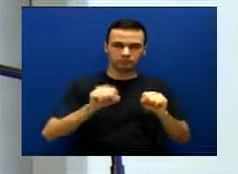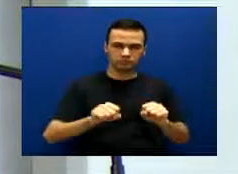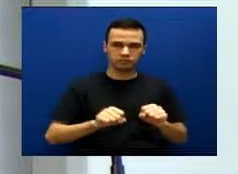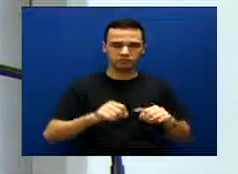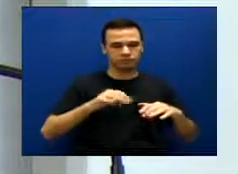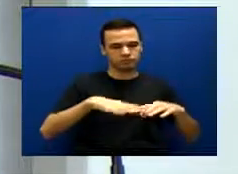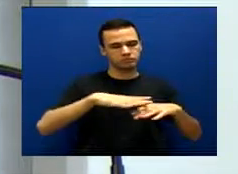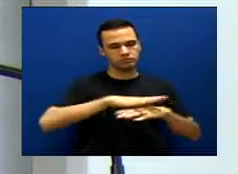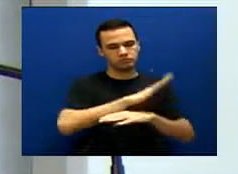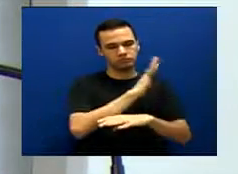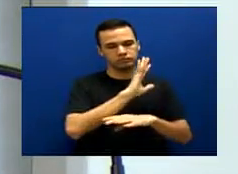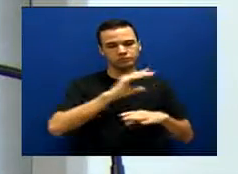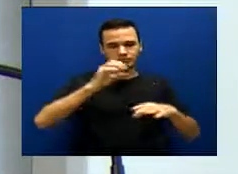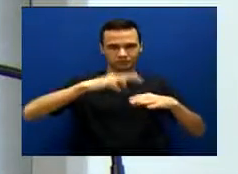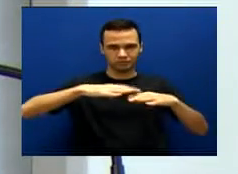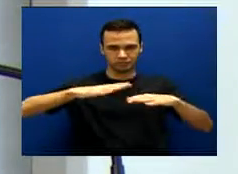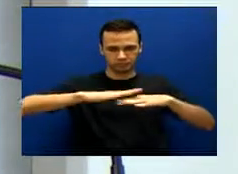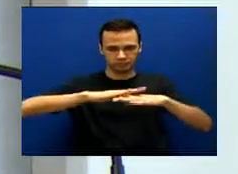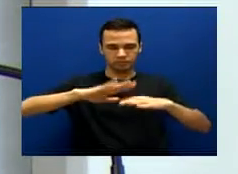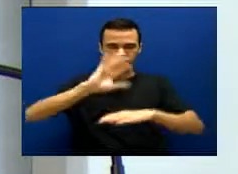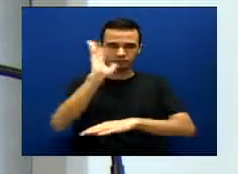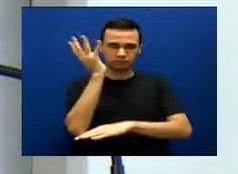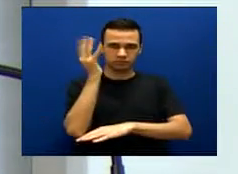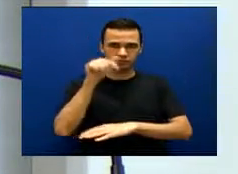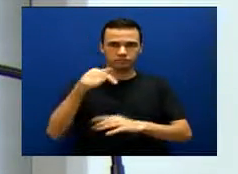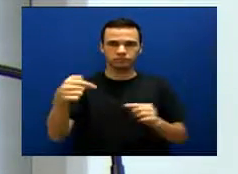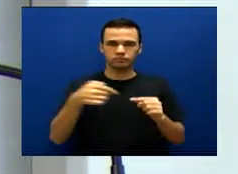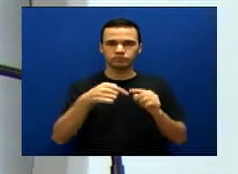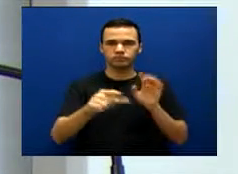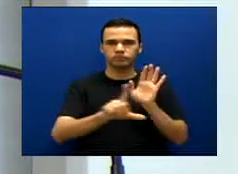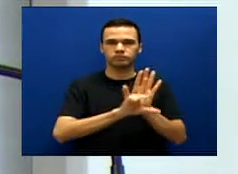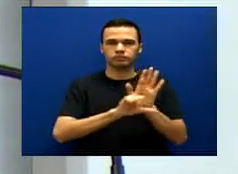IPTU, conforme a lei número